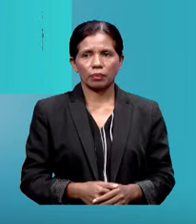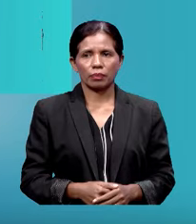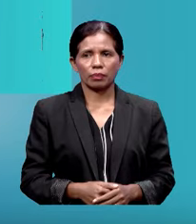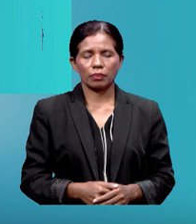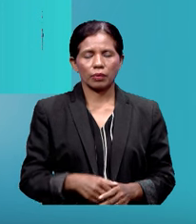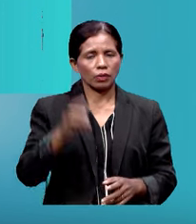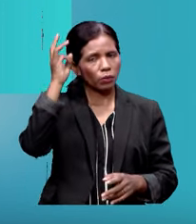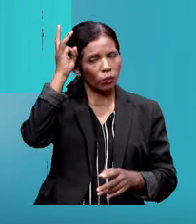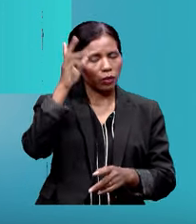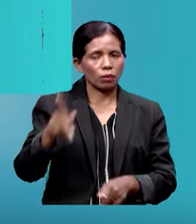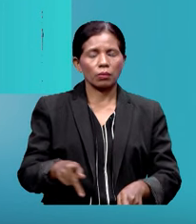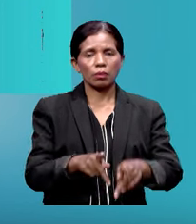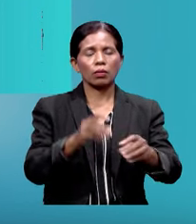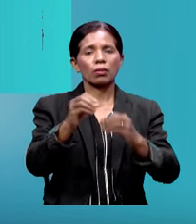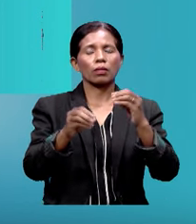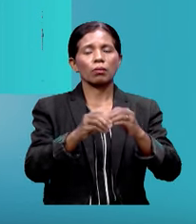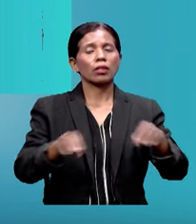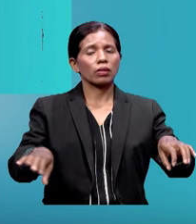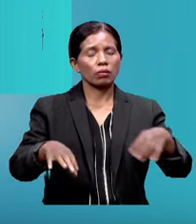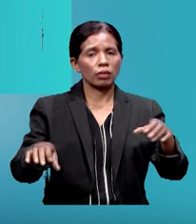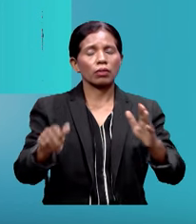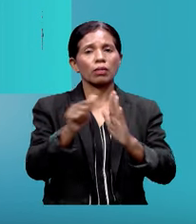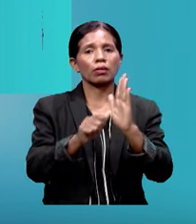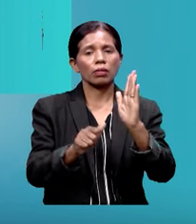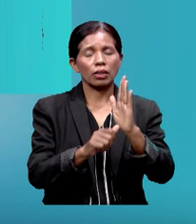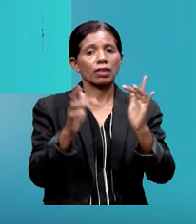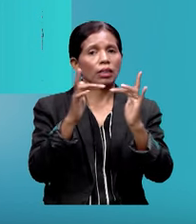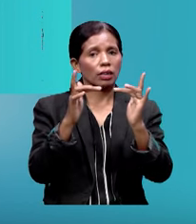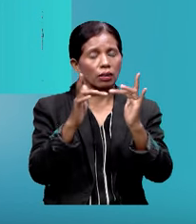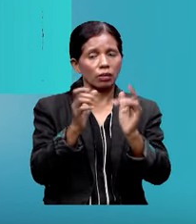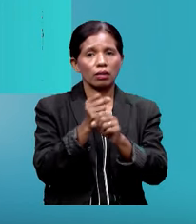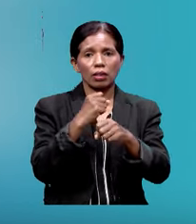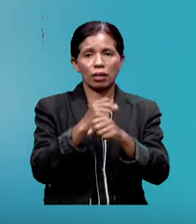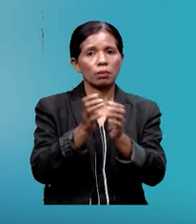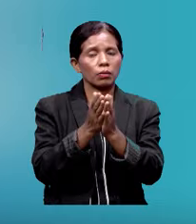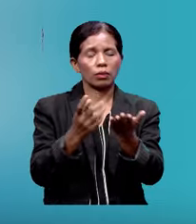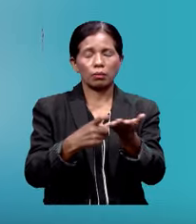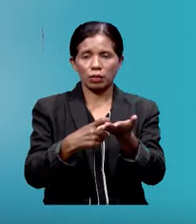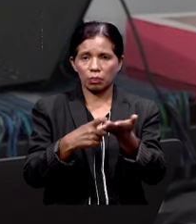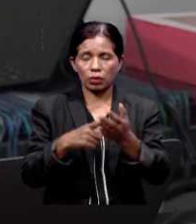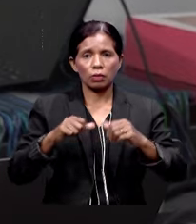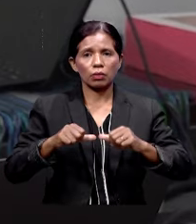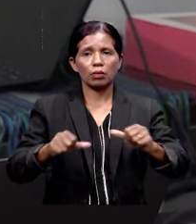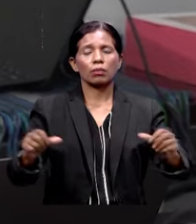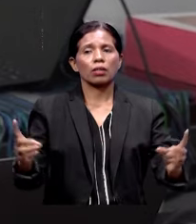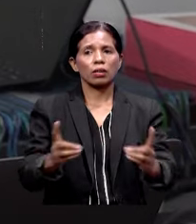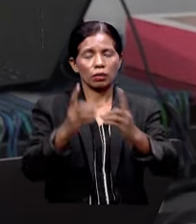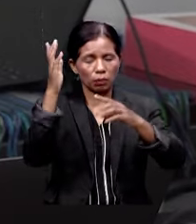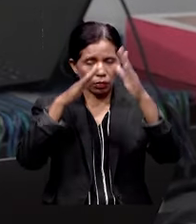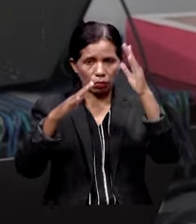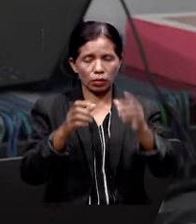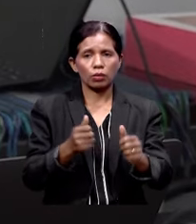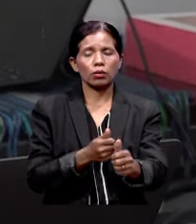Preocupação público com o sistema online nebe atual o agendamento online onde trata passaporte continua a ser o problema. O diretor executivo